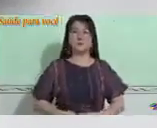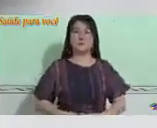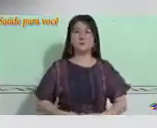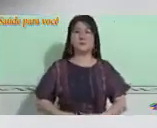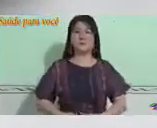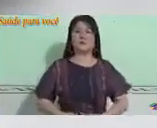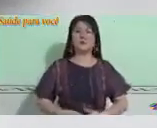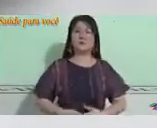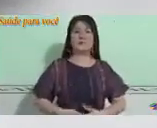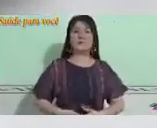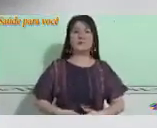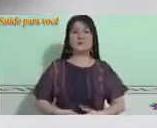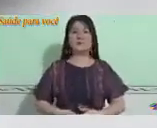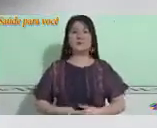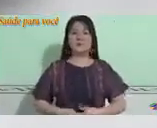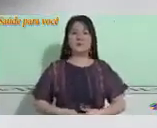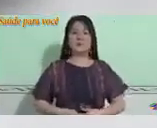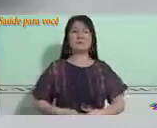evitando defeitos no tubo neural.